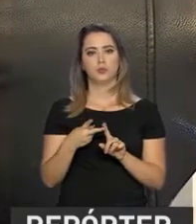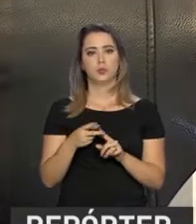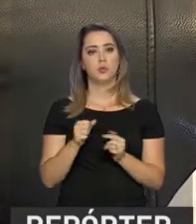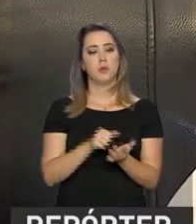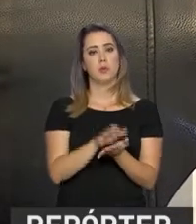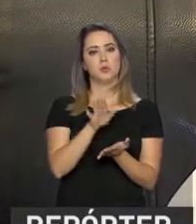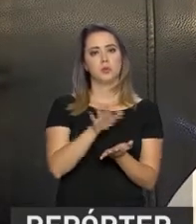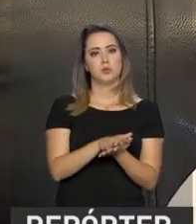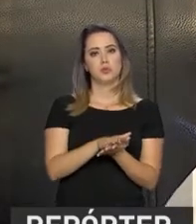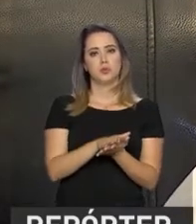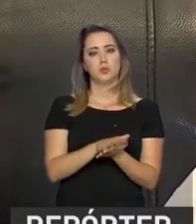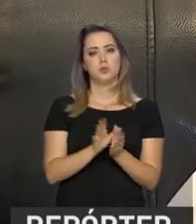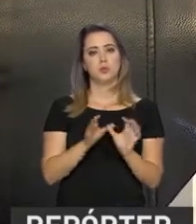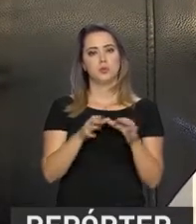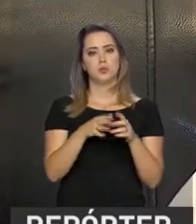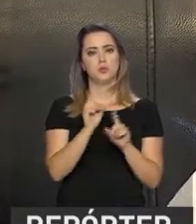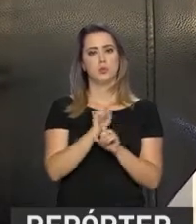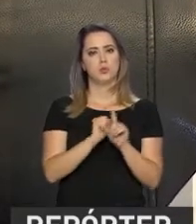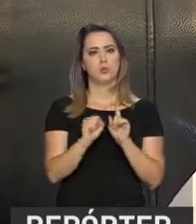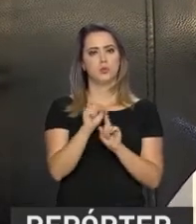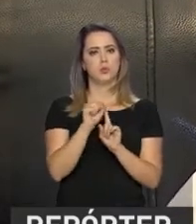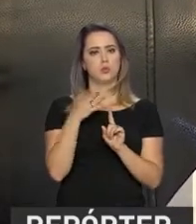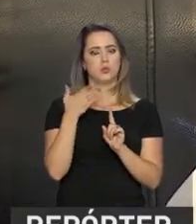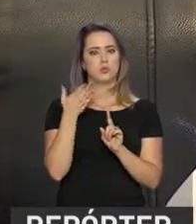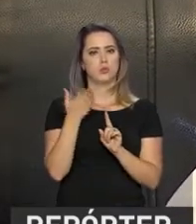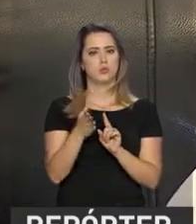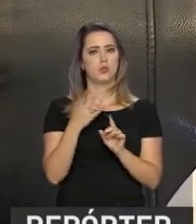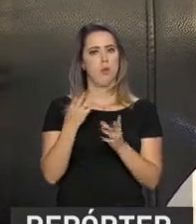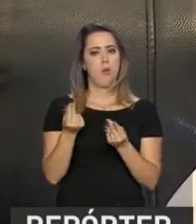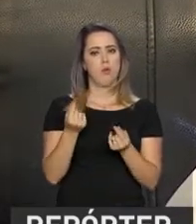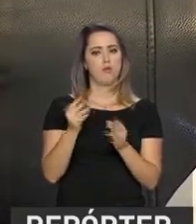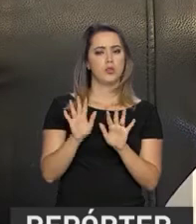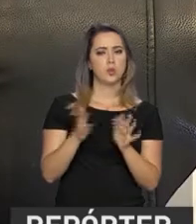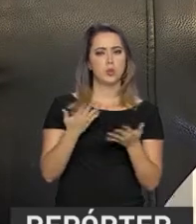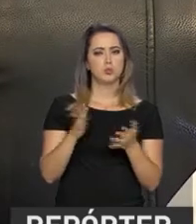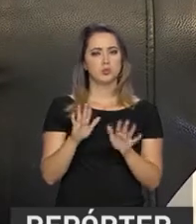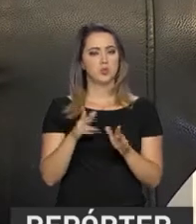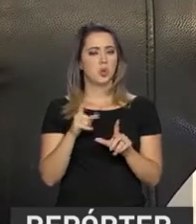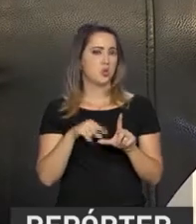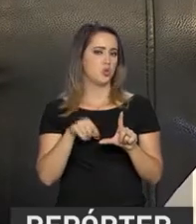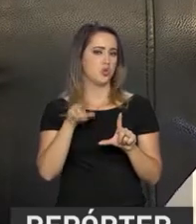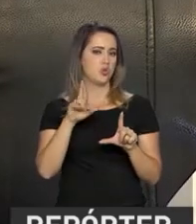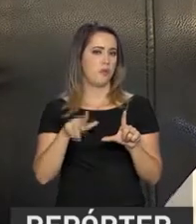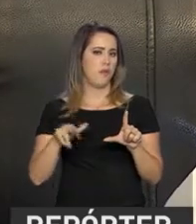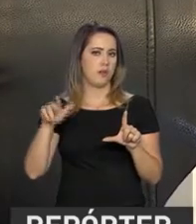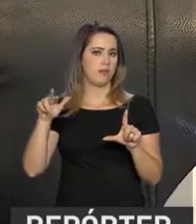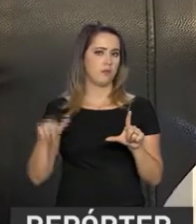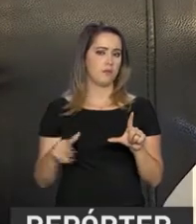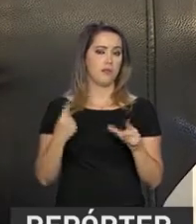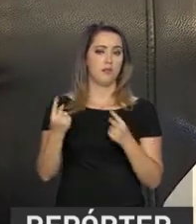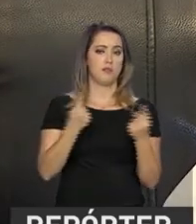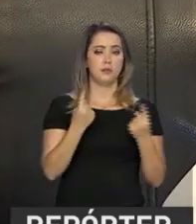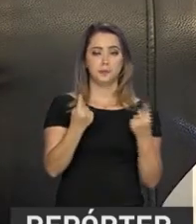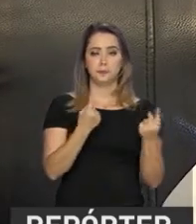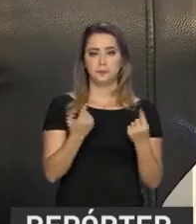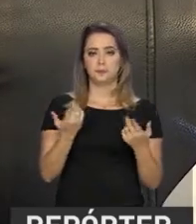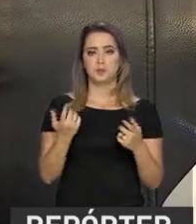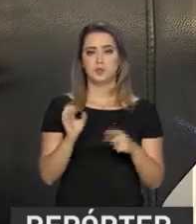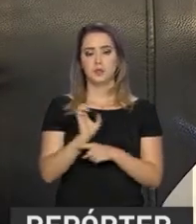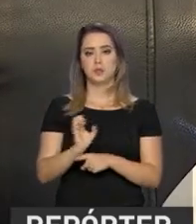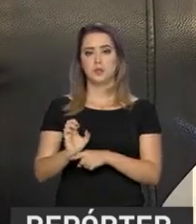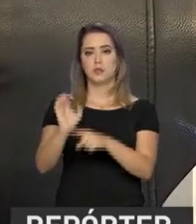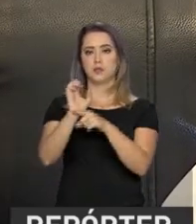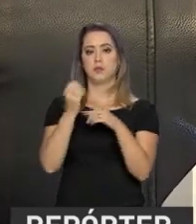autuado pelo serviço oficial com valores, né, pecuniários que variam de acordo com cada